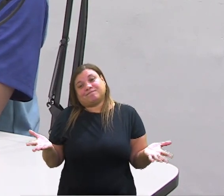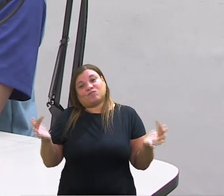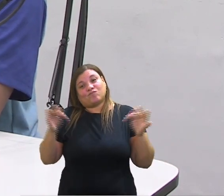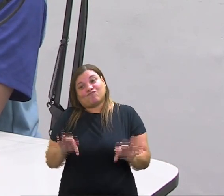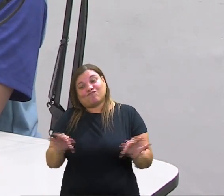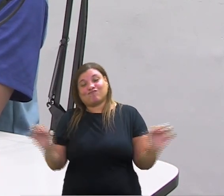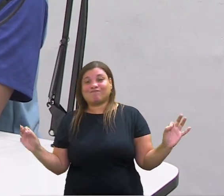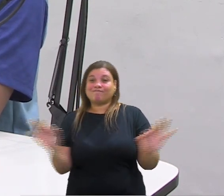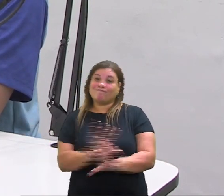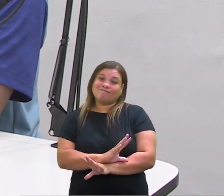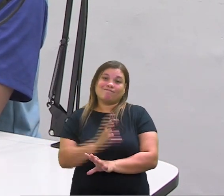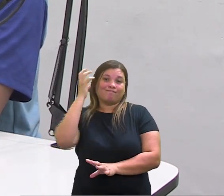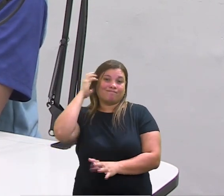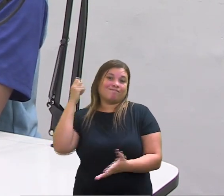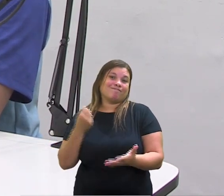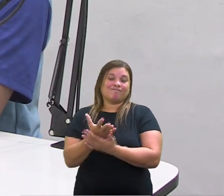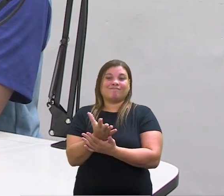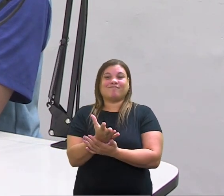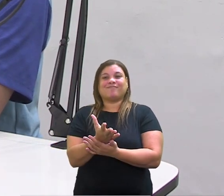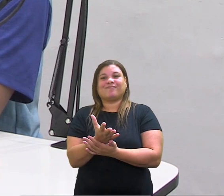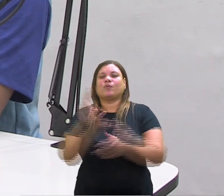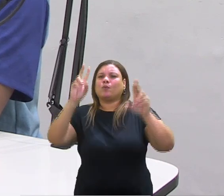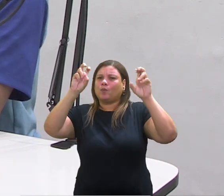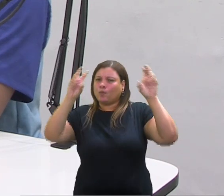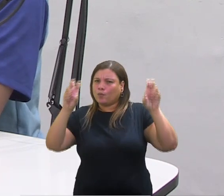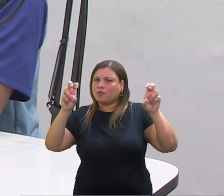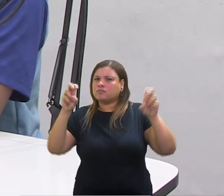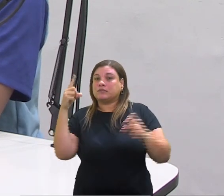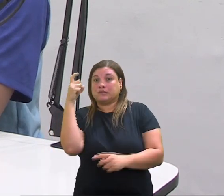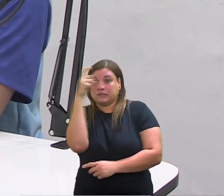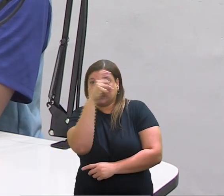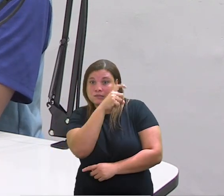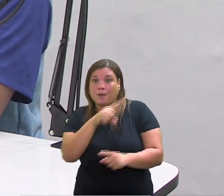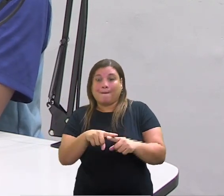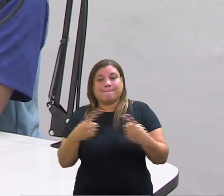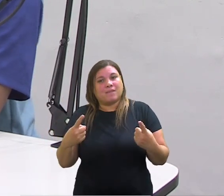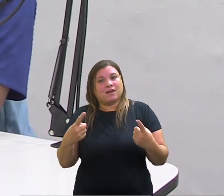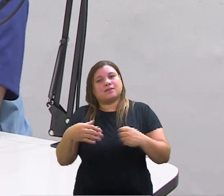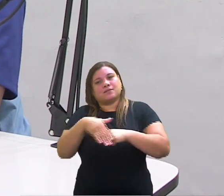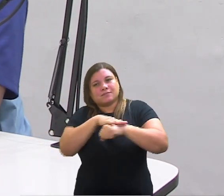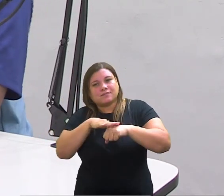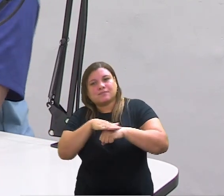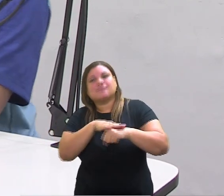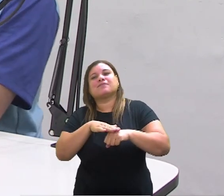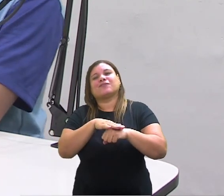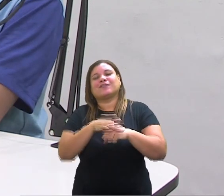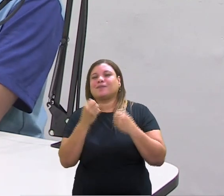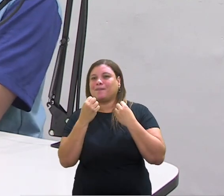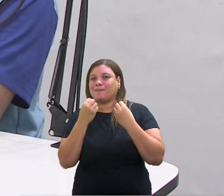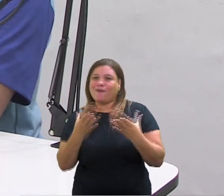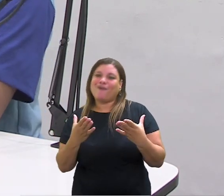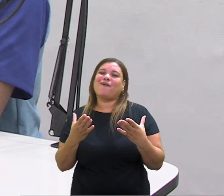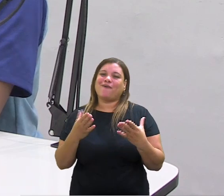infelizmente, terminou. Tá tão gostoso. O assunto é tenso, mas gostoso de ser abordado, de falar, né, Kimberly? Siga as